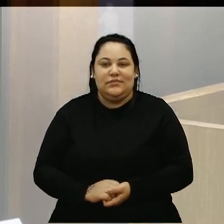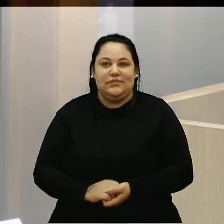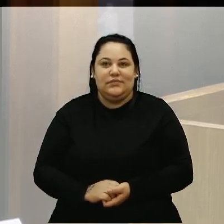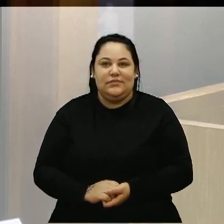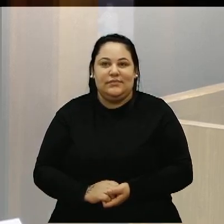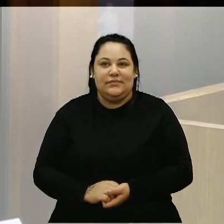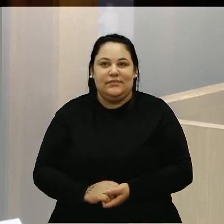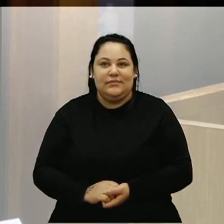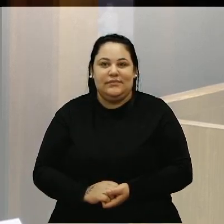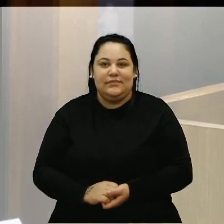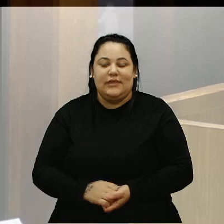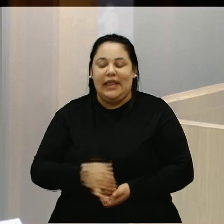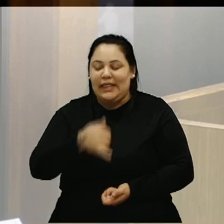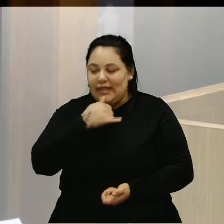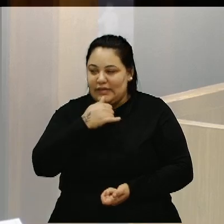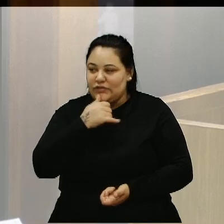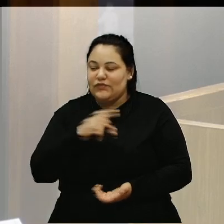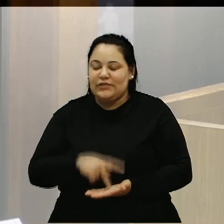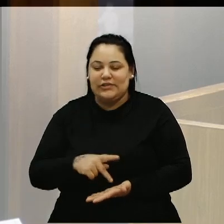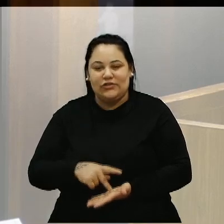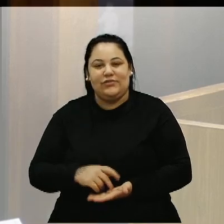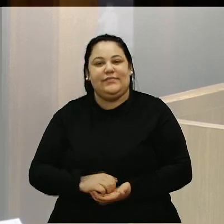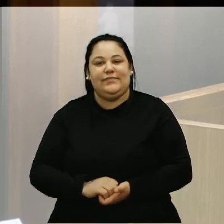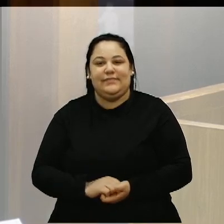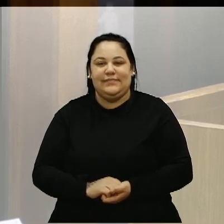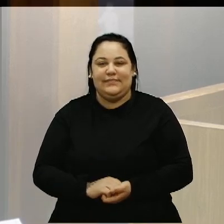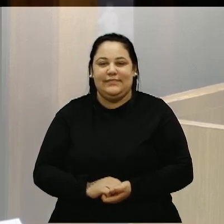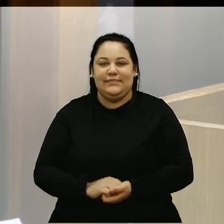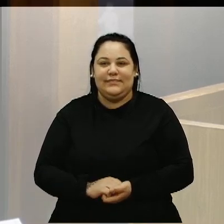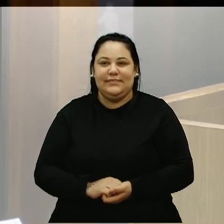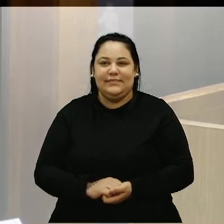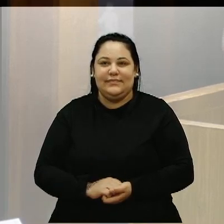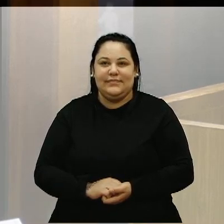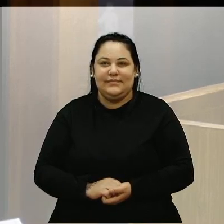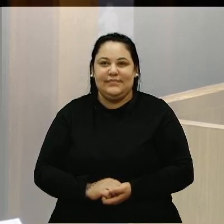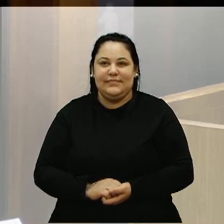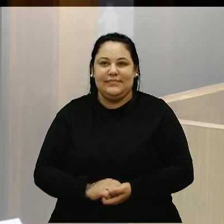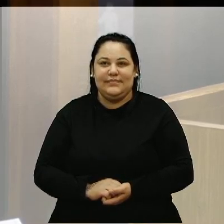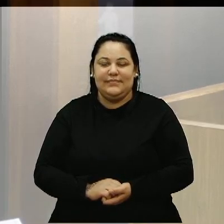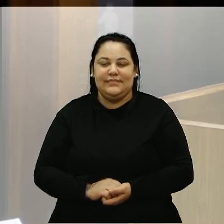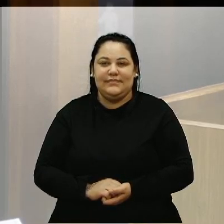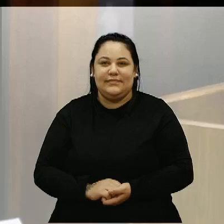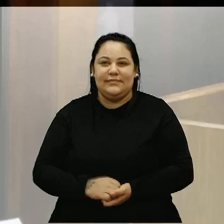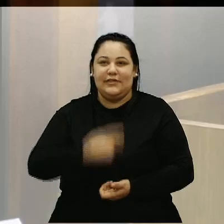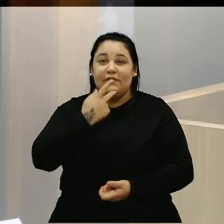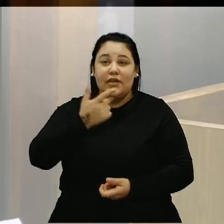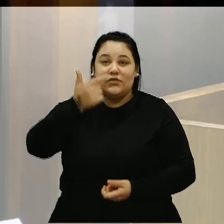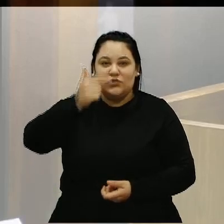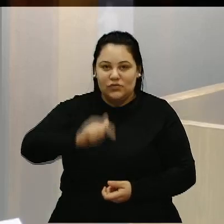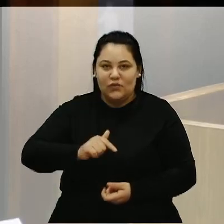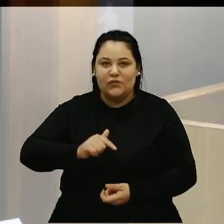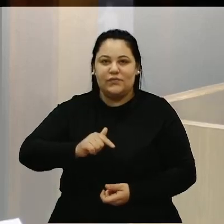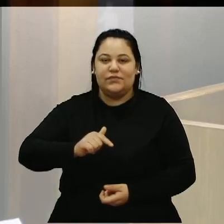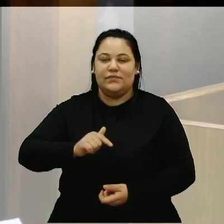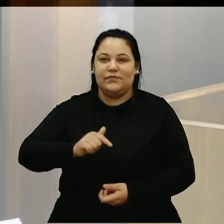É muito triste, gente. Então, assim, volto a dizer, vamos